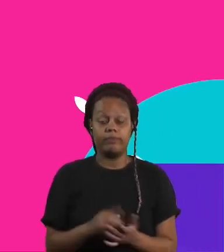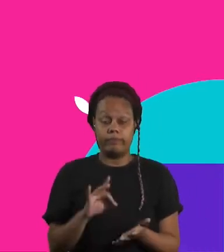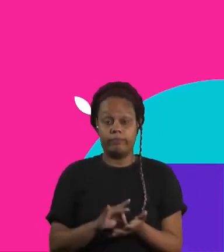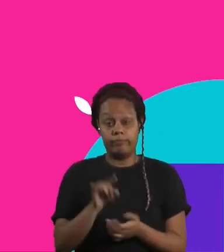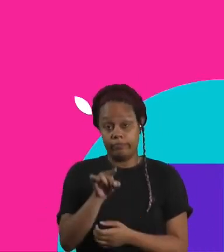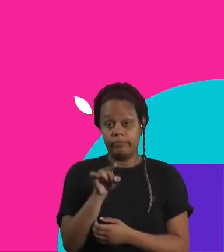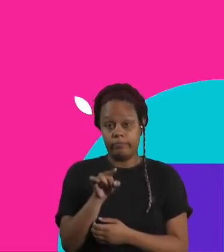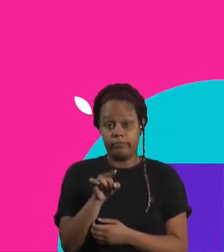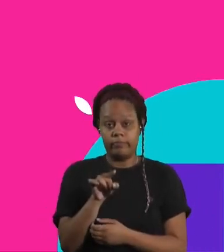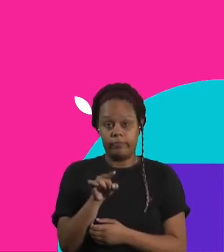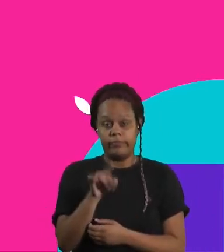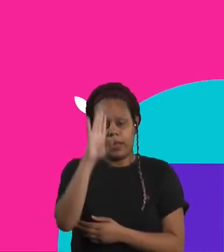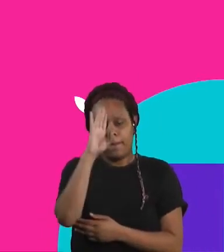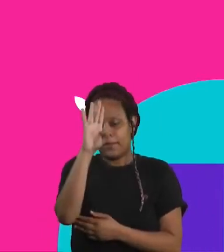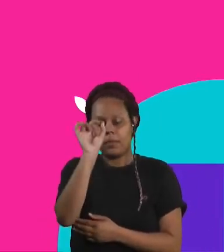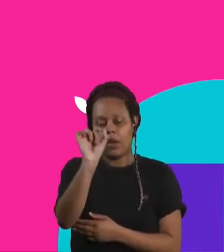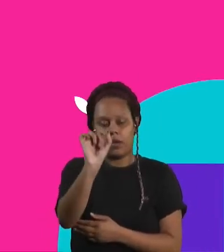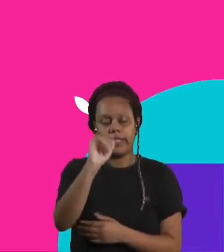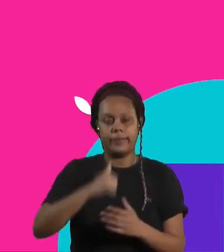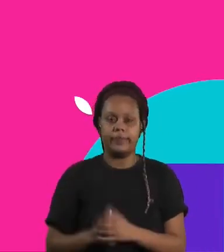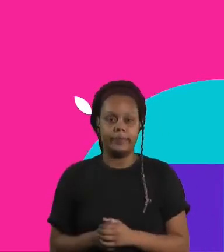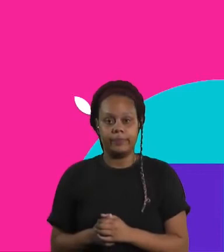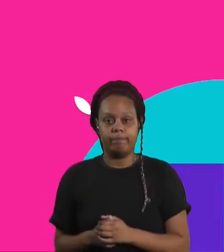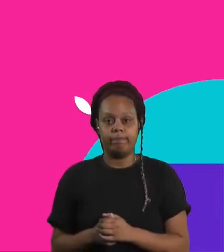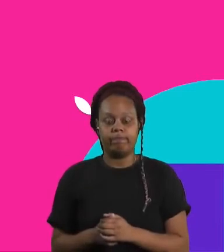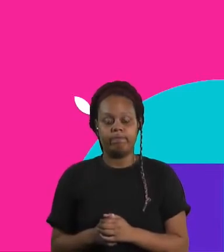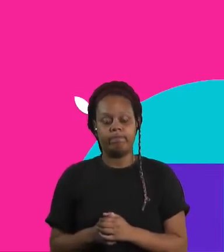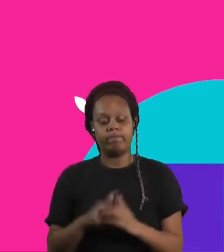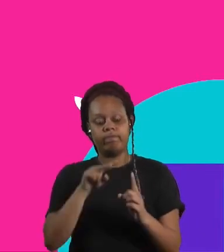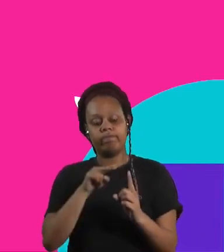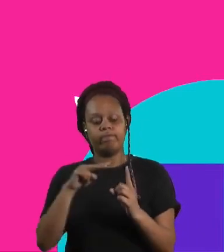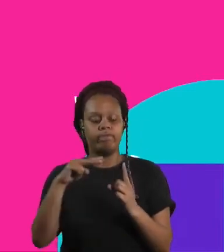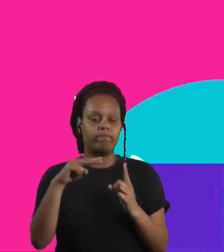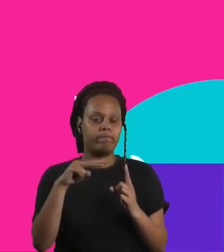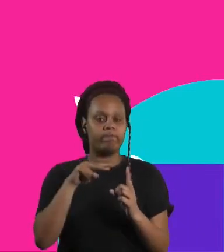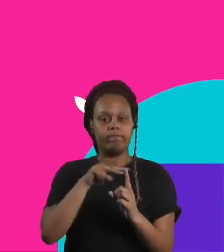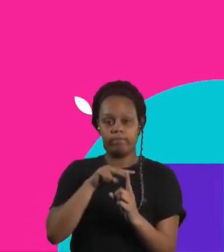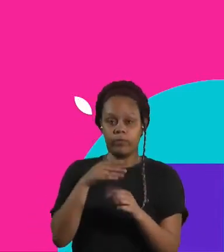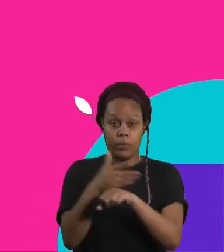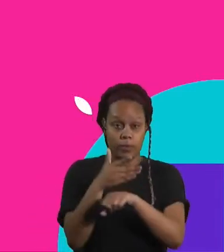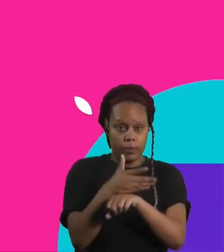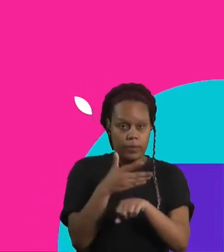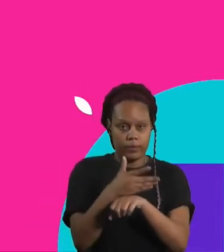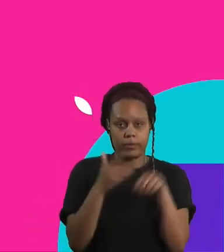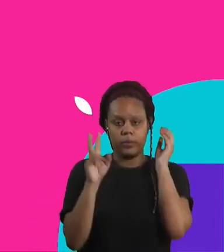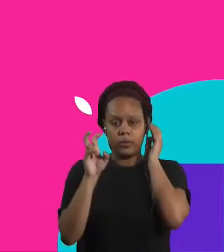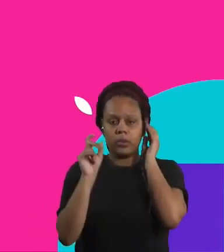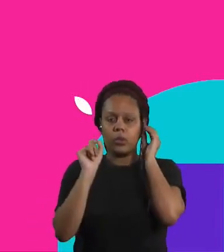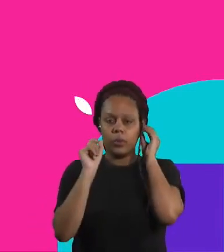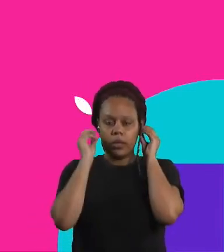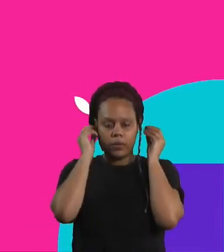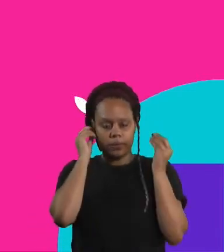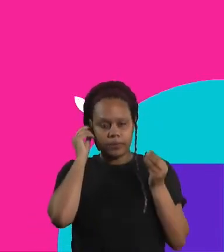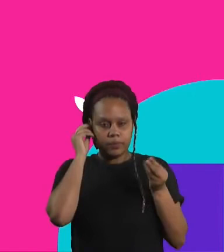bolo, a percepção dos participantes em relação ao quando eles